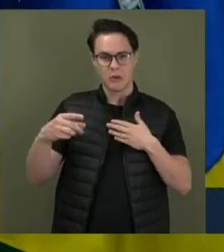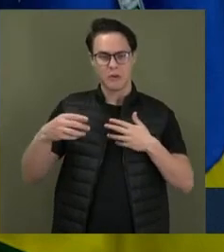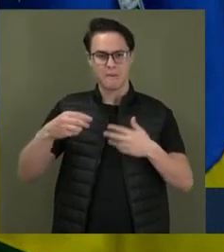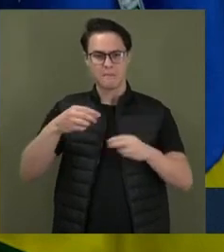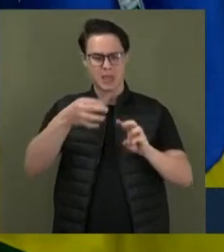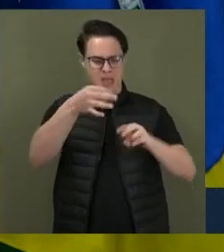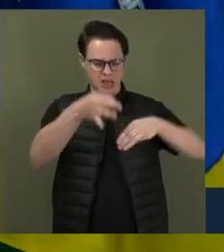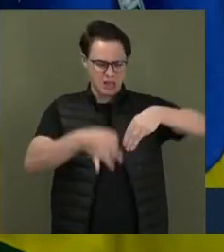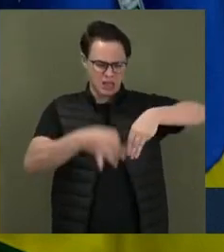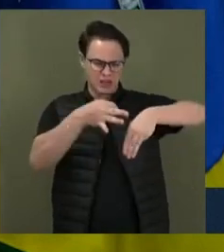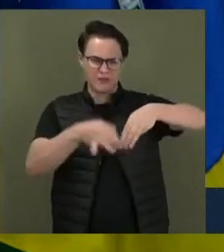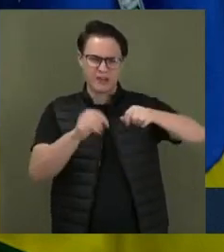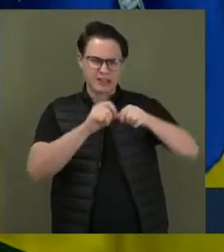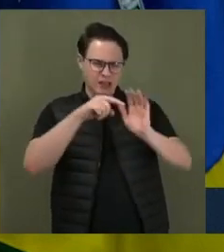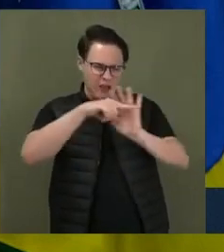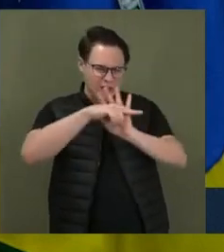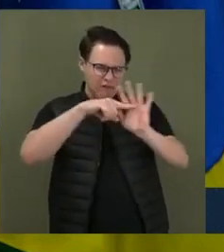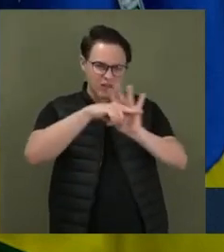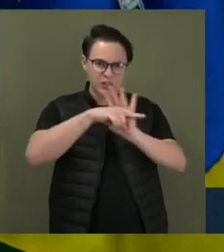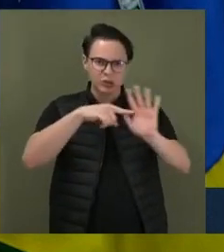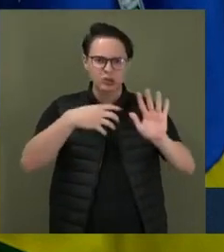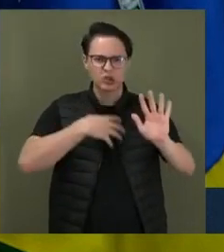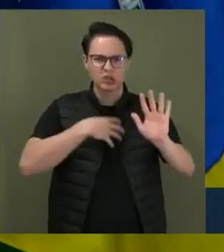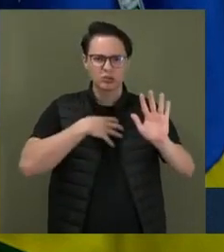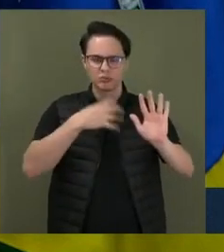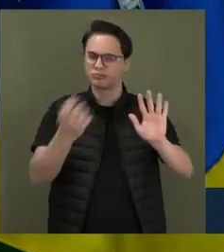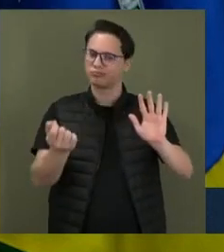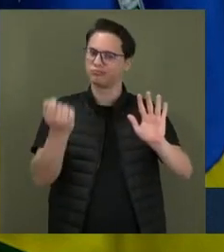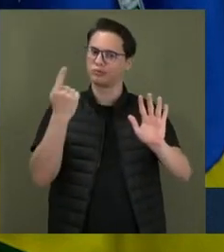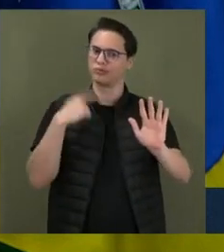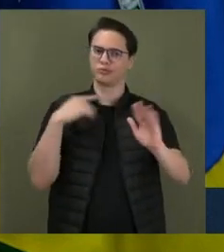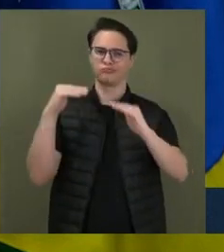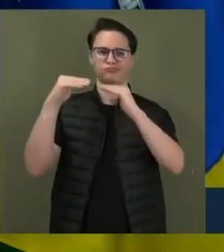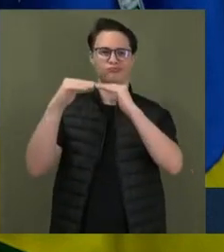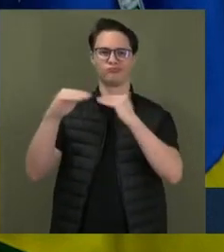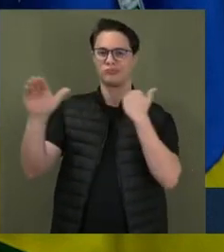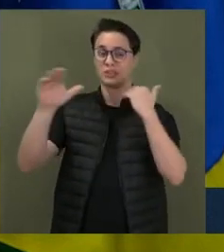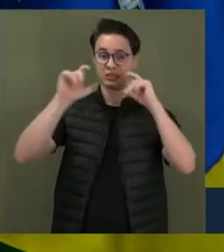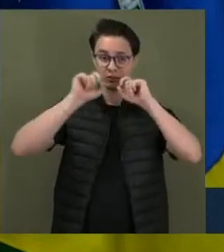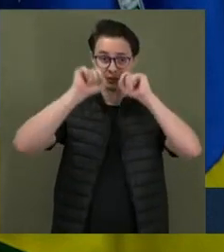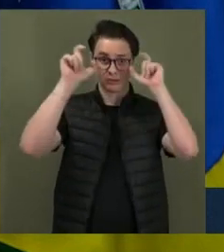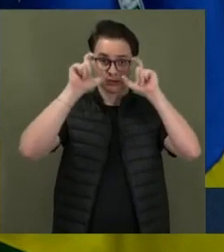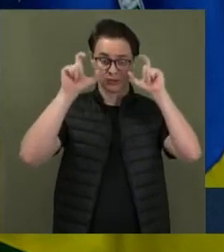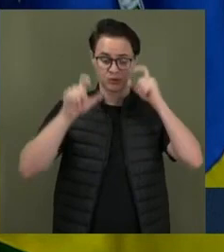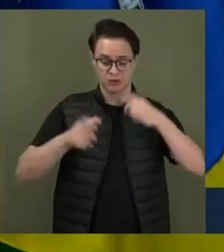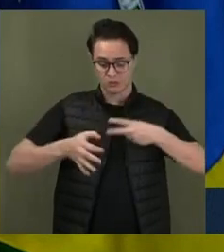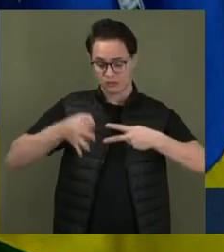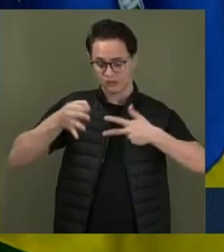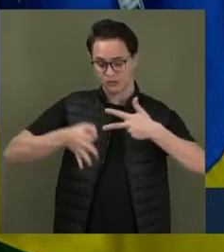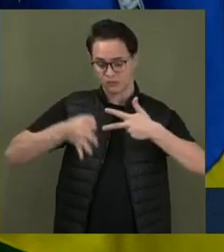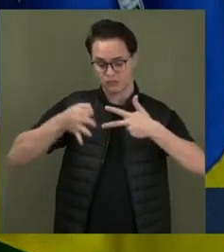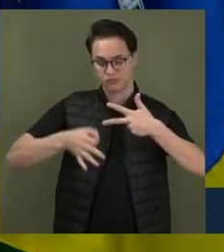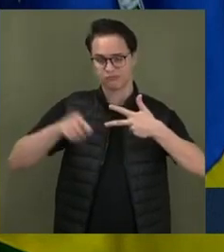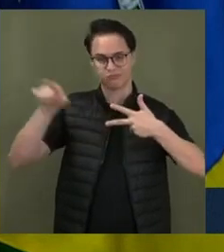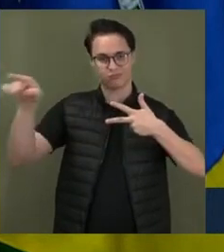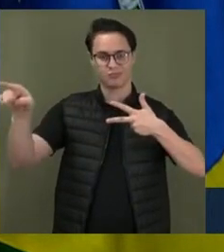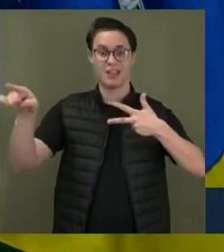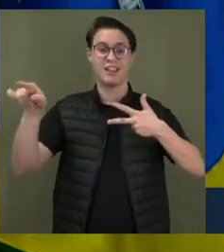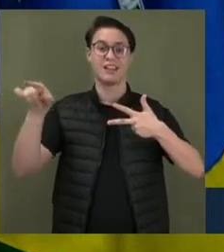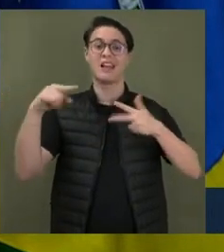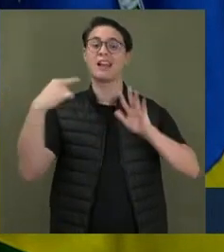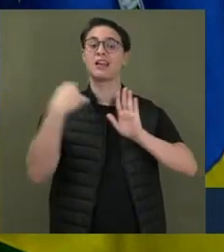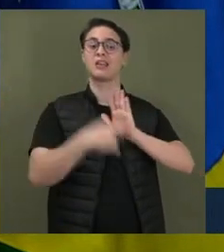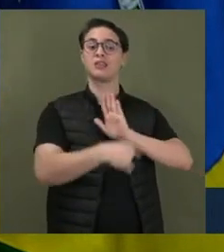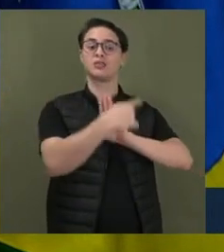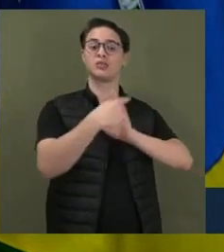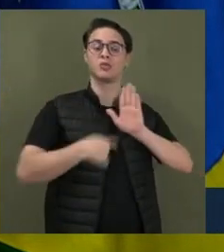político de forma totalmente atípica, não podemos deixar de alertar que a instituição, há pouco tempo, anulou processos